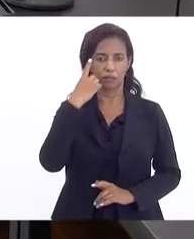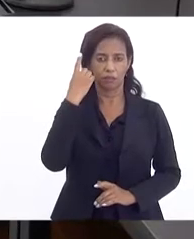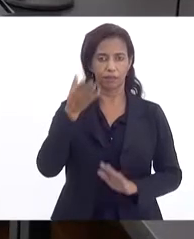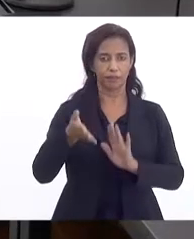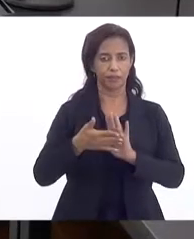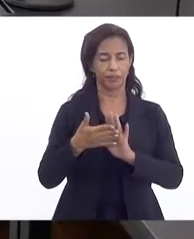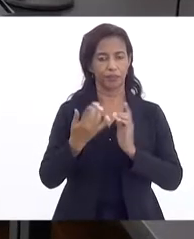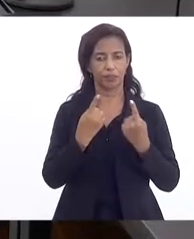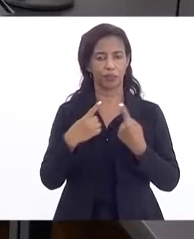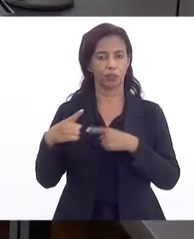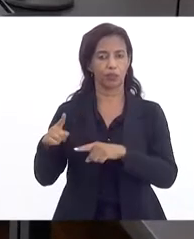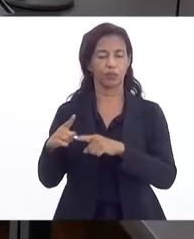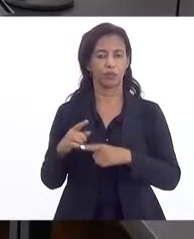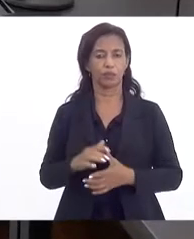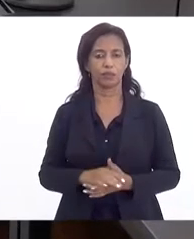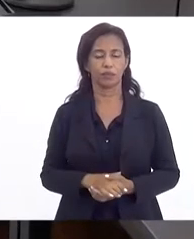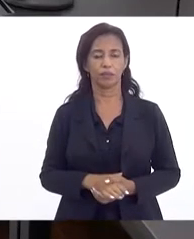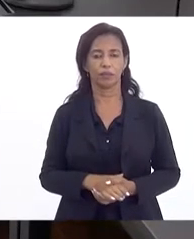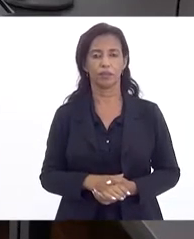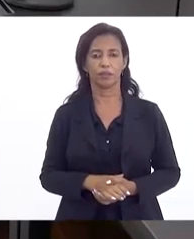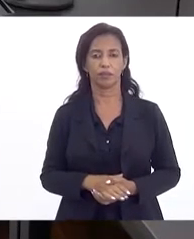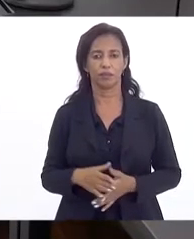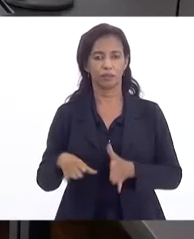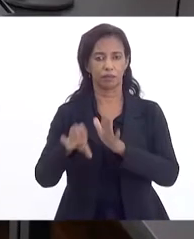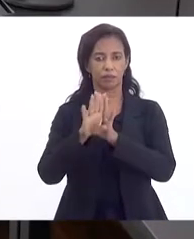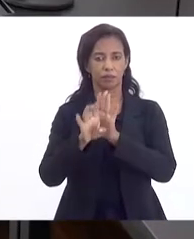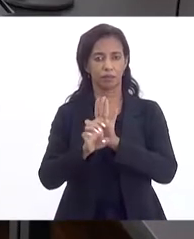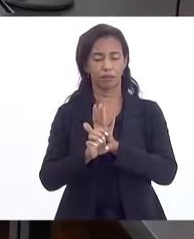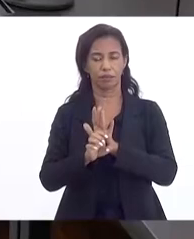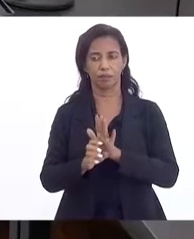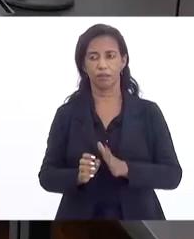Parecer é contrário à emenda.